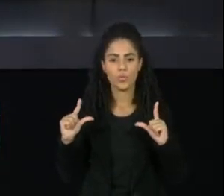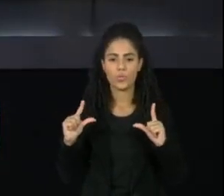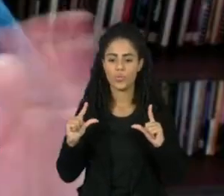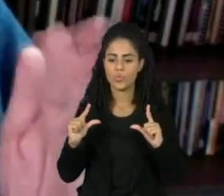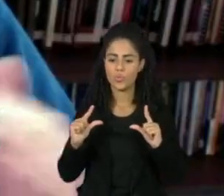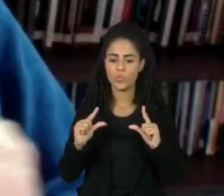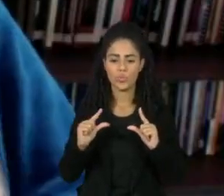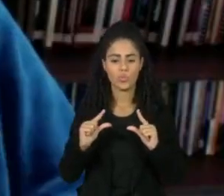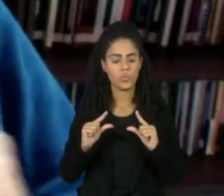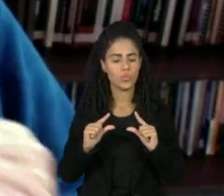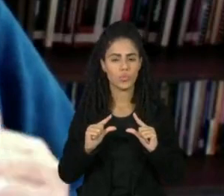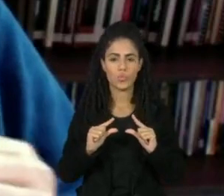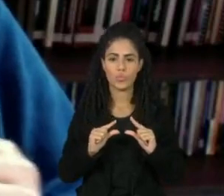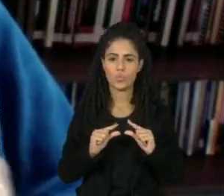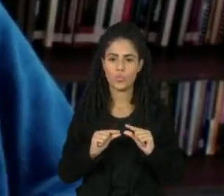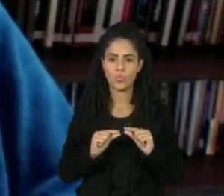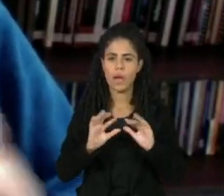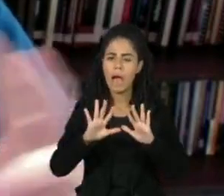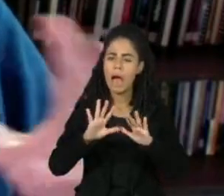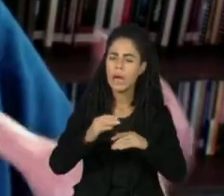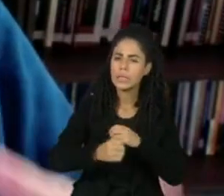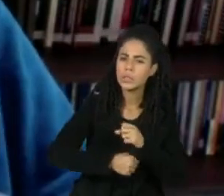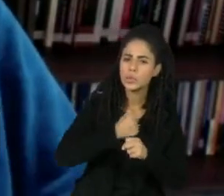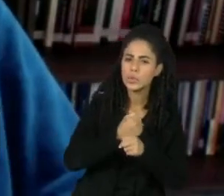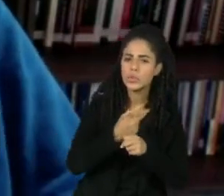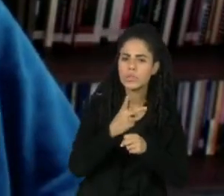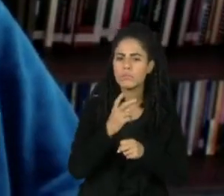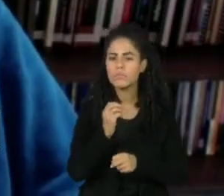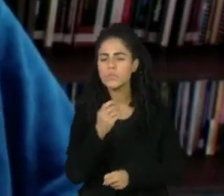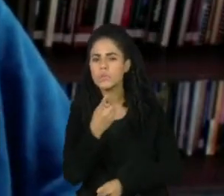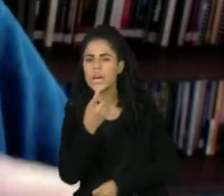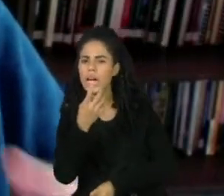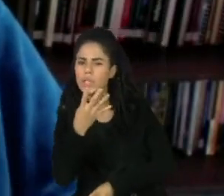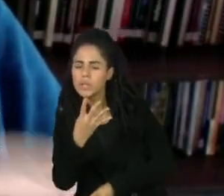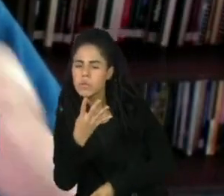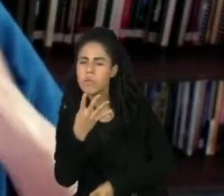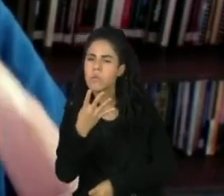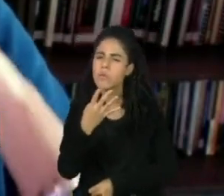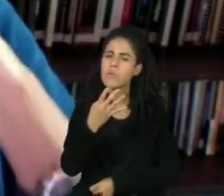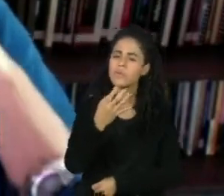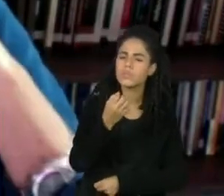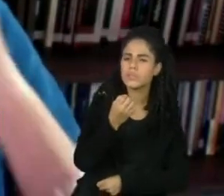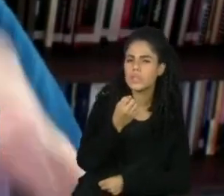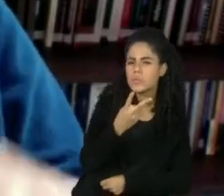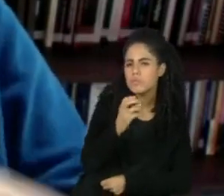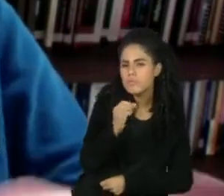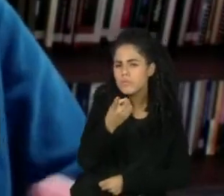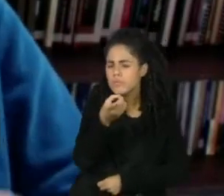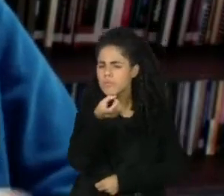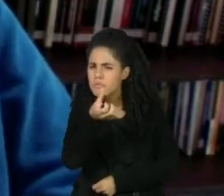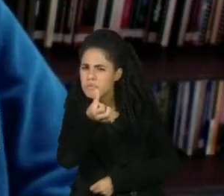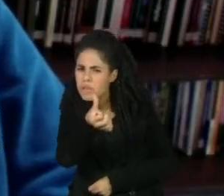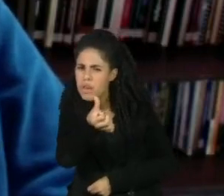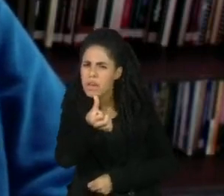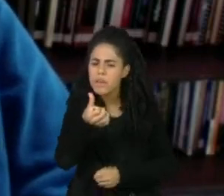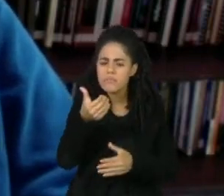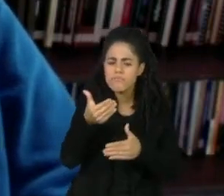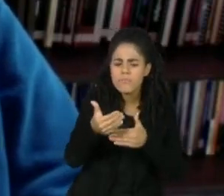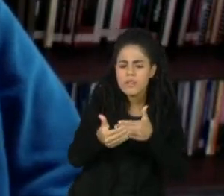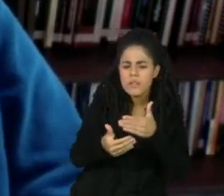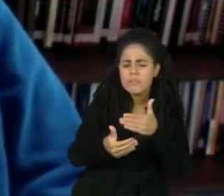Inicialmente, a partir de 2014 e 15, tem a ver com a recessão, 2016, 17, e depois, nos